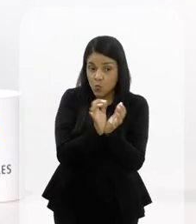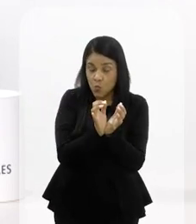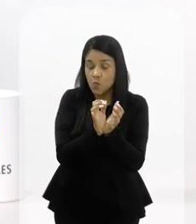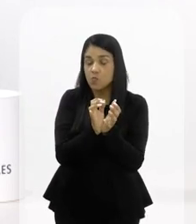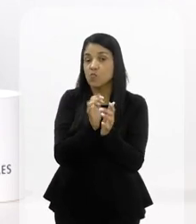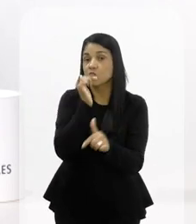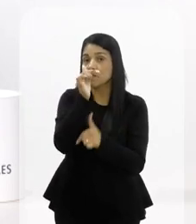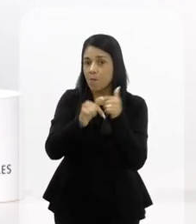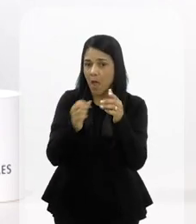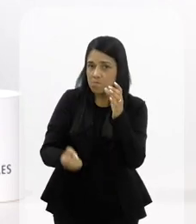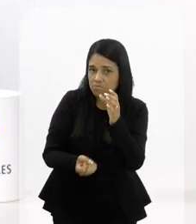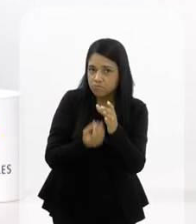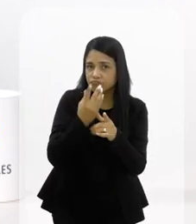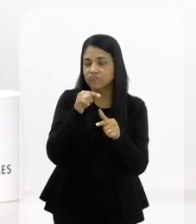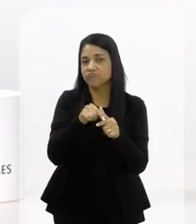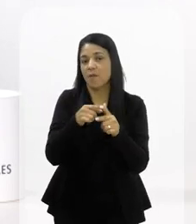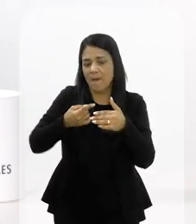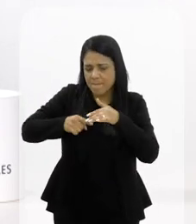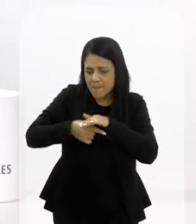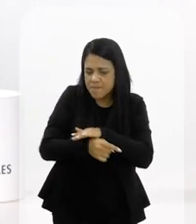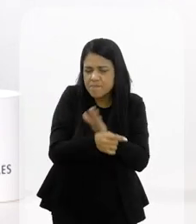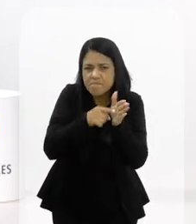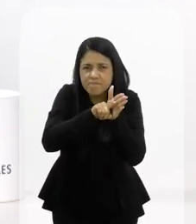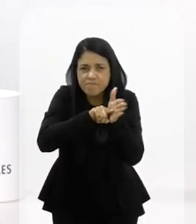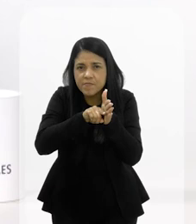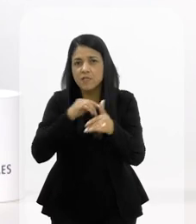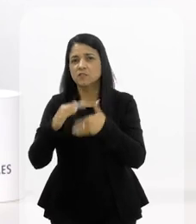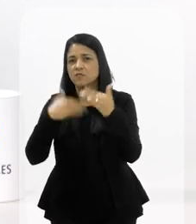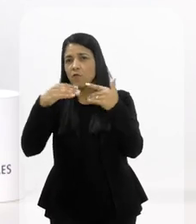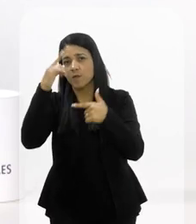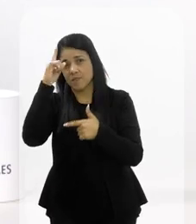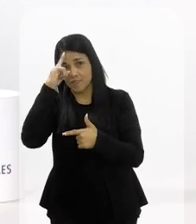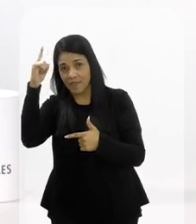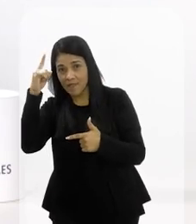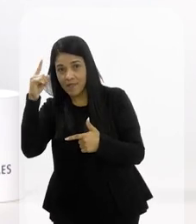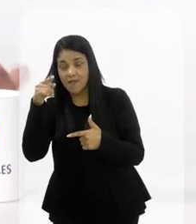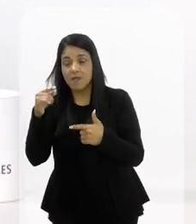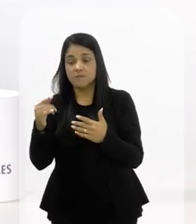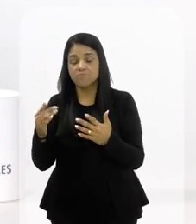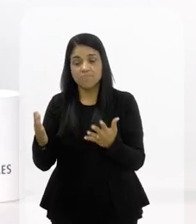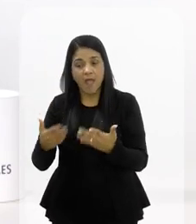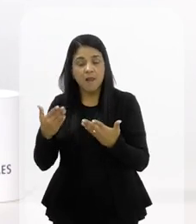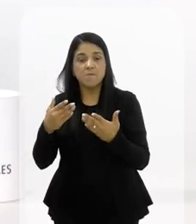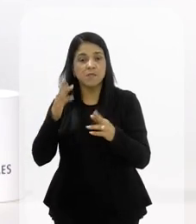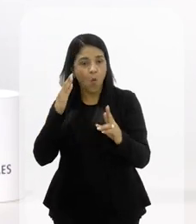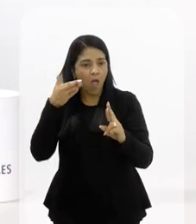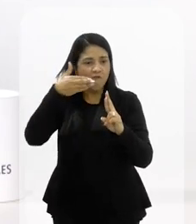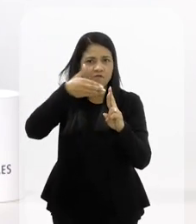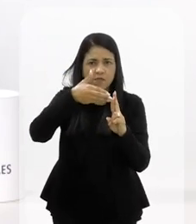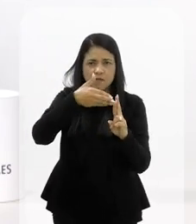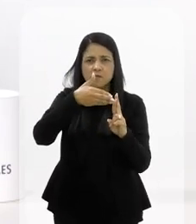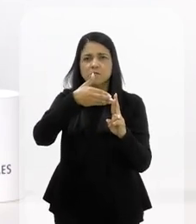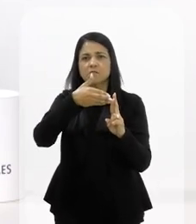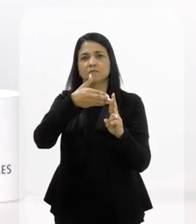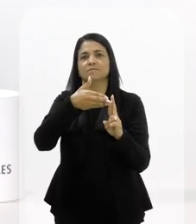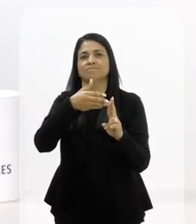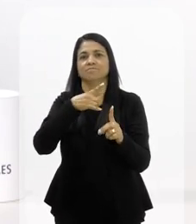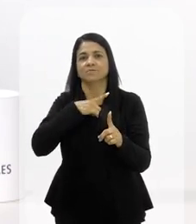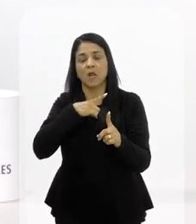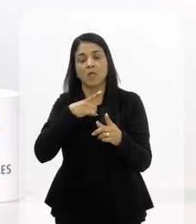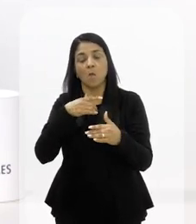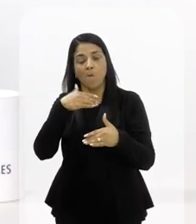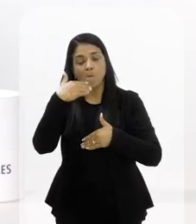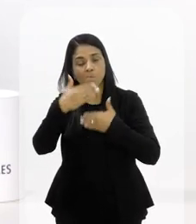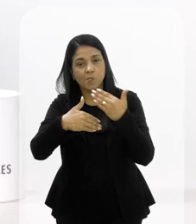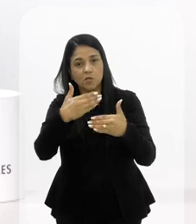gente criou um grupo de trabalho para poder aprofundar a pesquisa desenvolver as ideias eles me alimentam de referências e juntos a